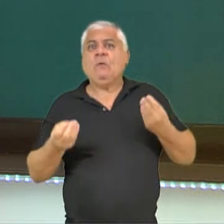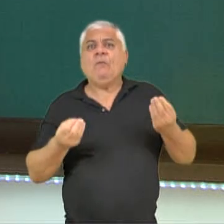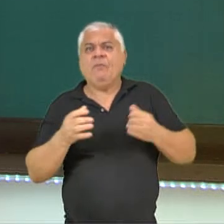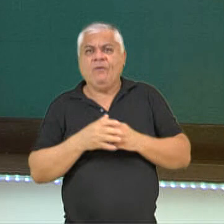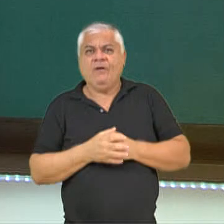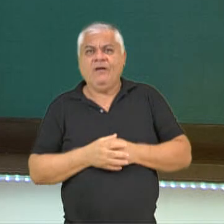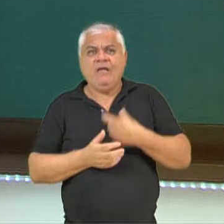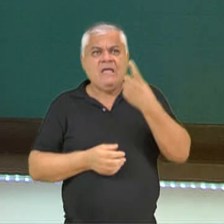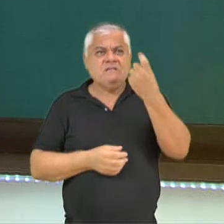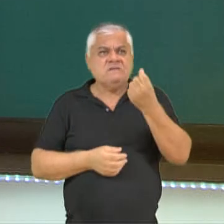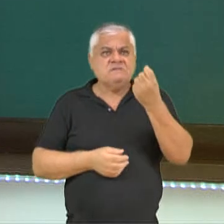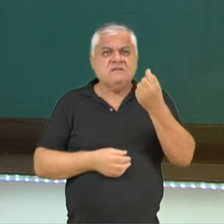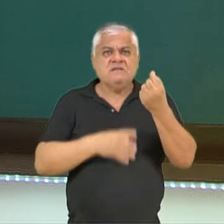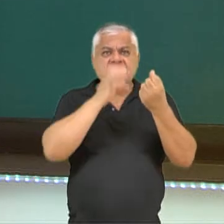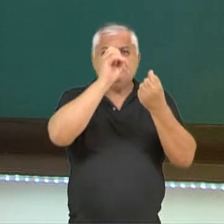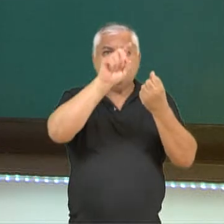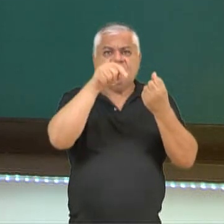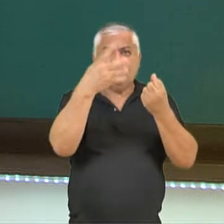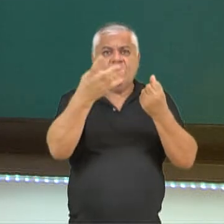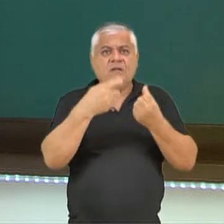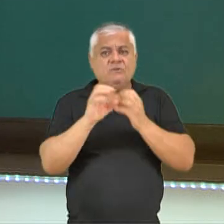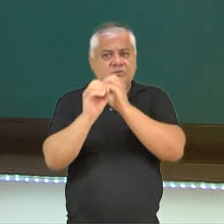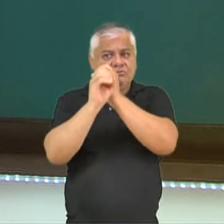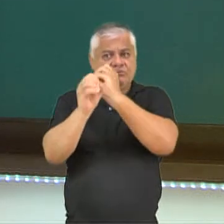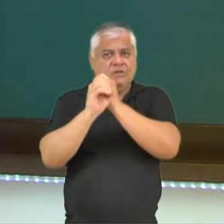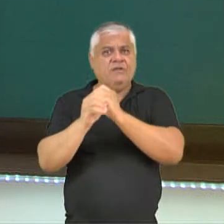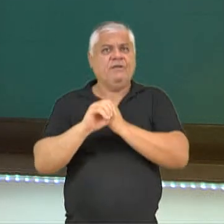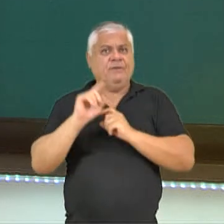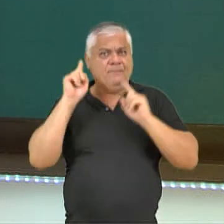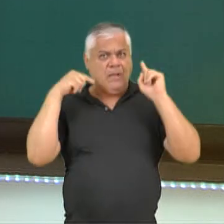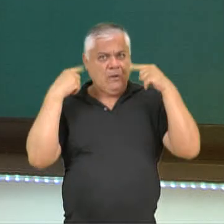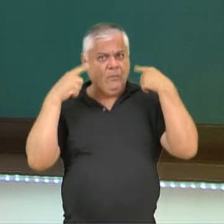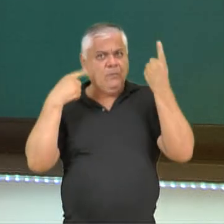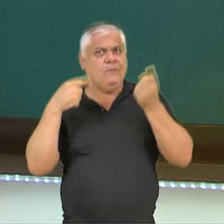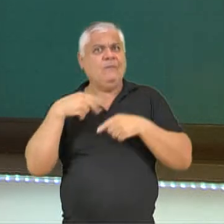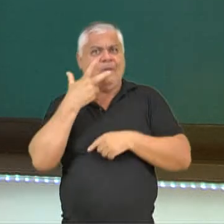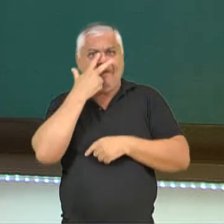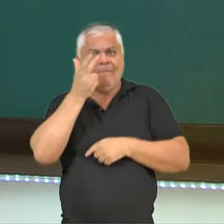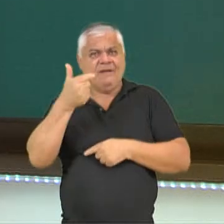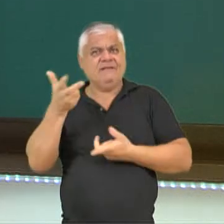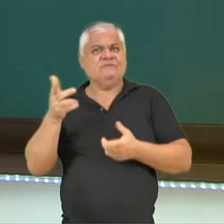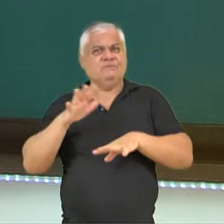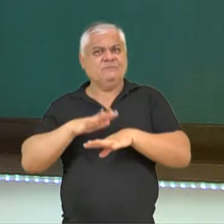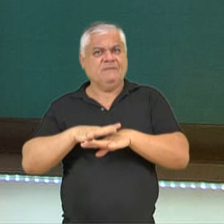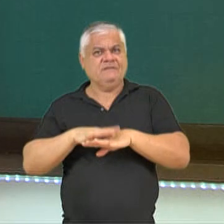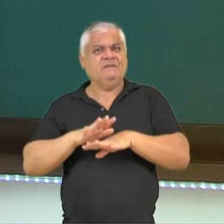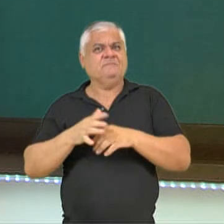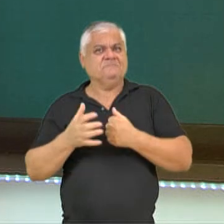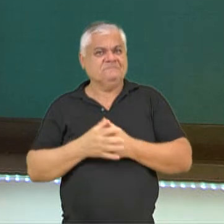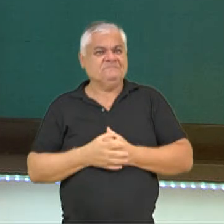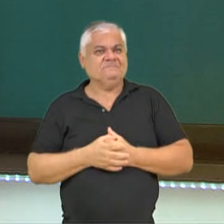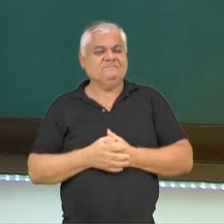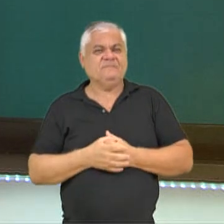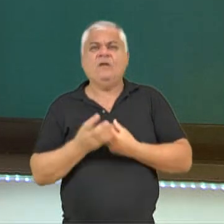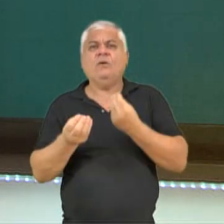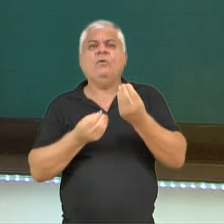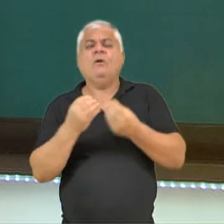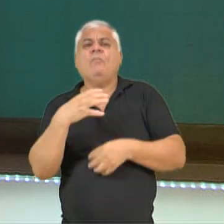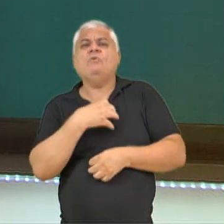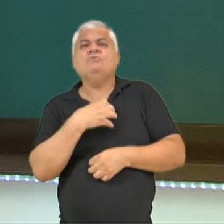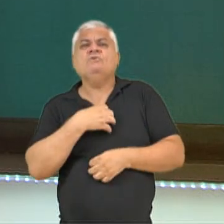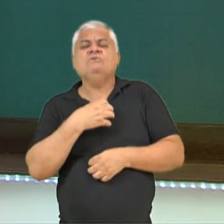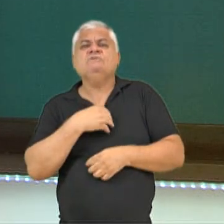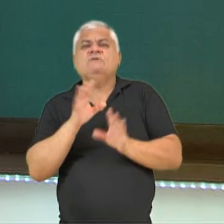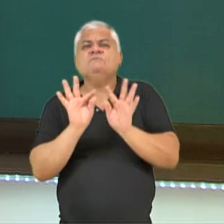daí? Os engenheiros são meio malucos, né? Que nem os matemáticos, assim, gostam de trabalhar com números esquisitos. Qual é a forma mais simples da